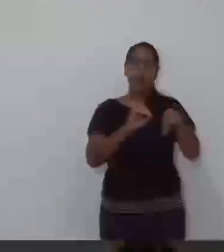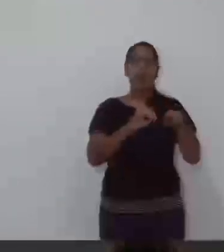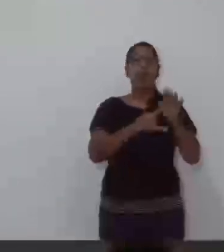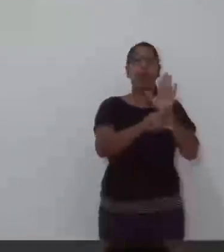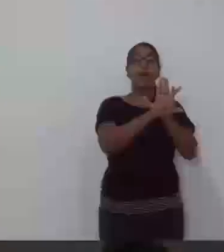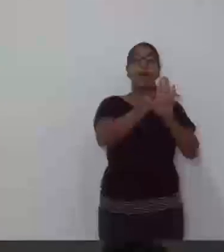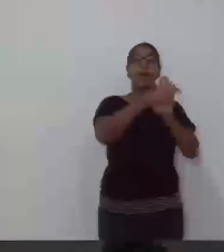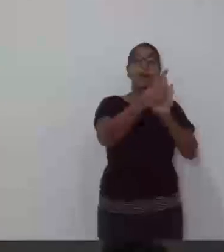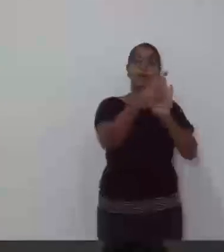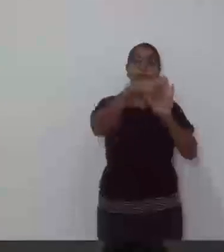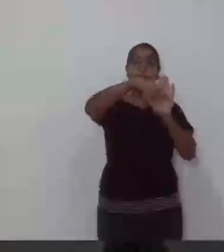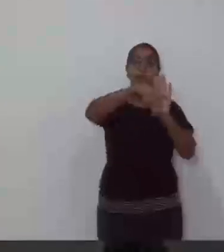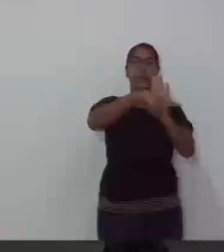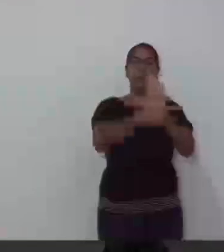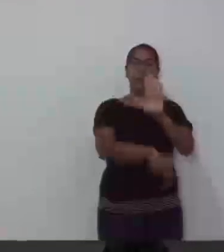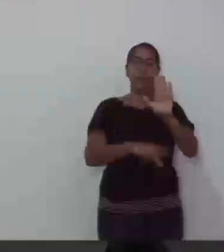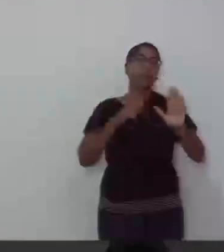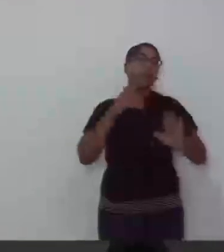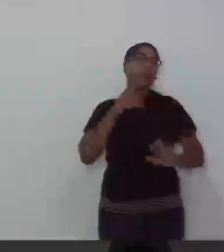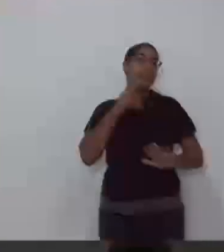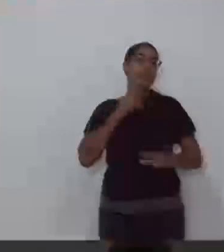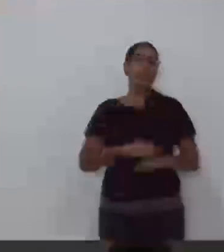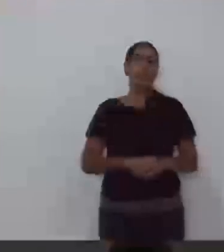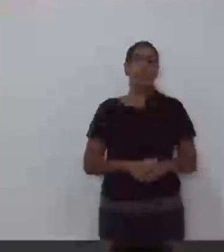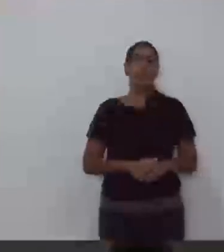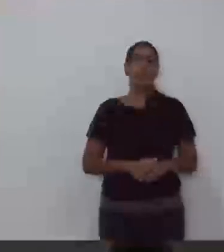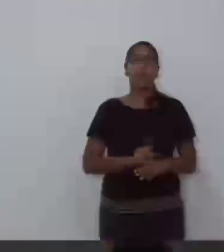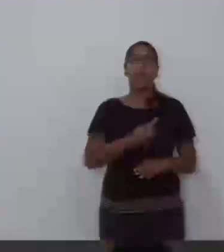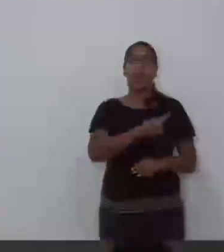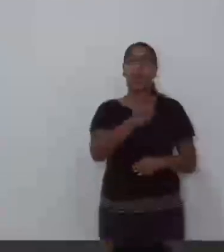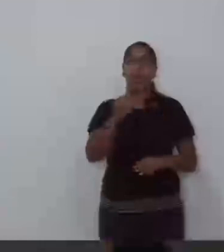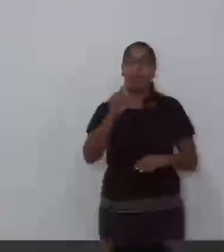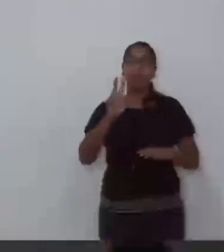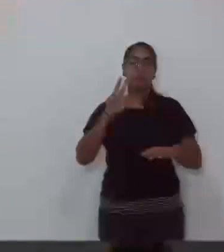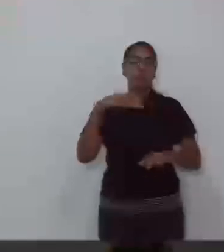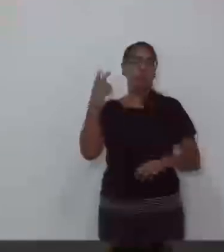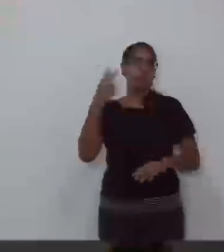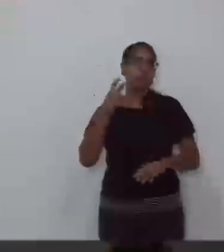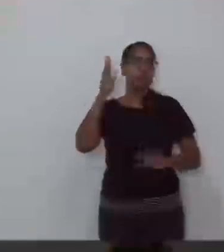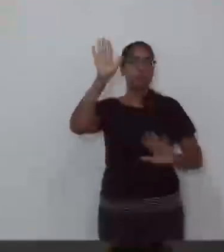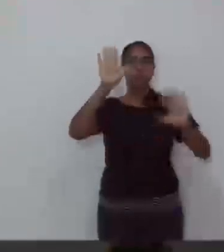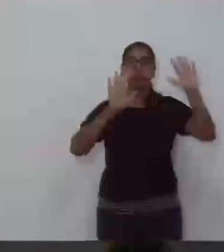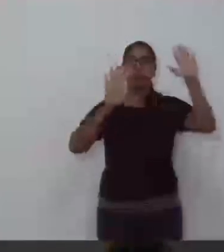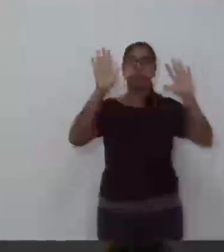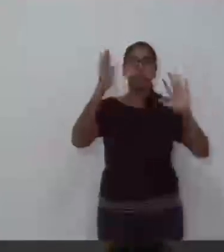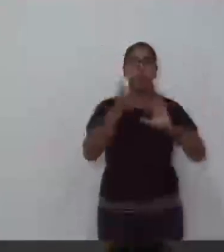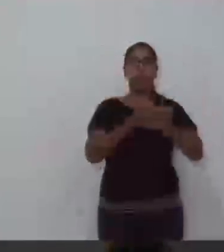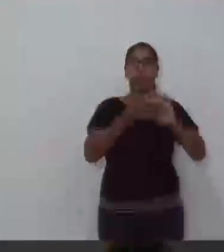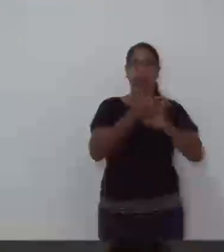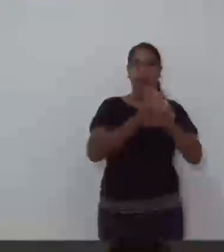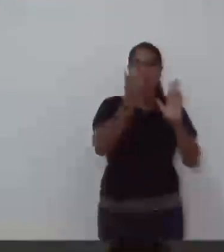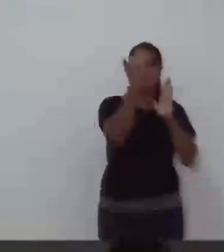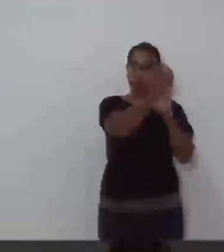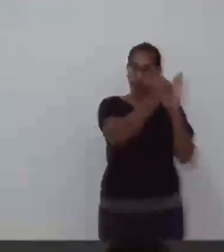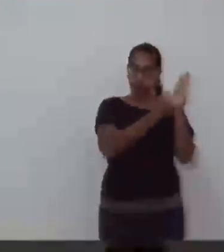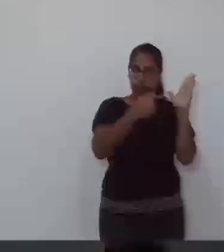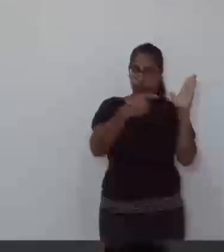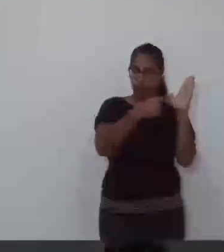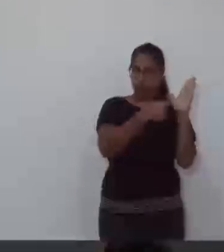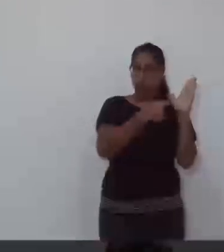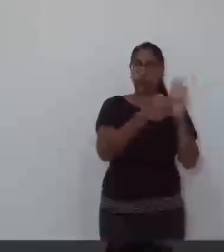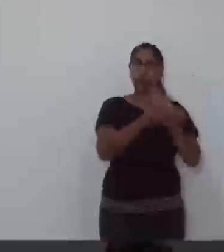17ª Legislatura de Vinhedo. Não havendo nenhuma manifestação dos vereadores e vereadoras quanto à ata da 119ª sessão ordinária